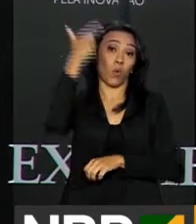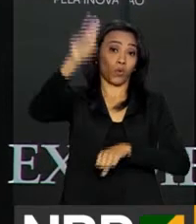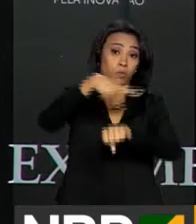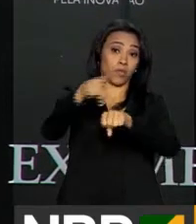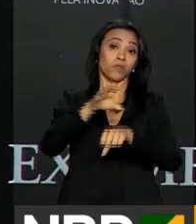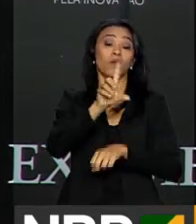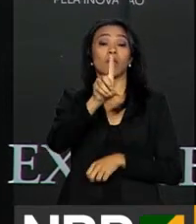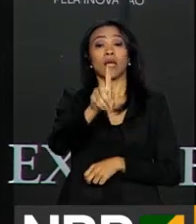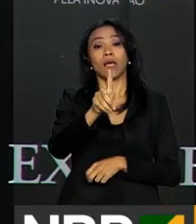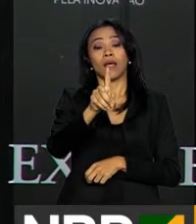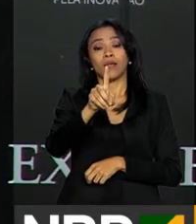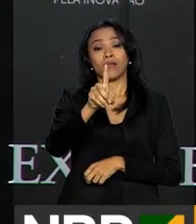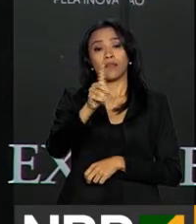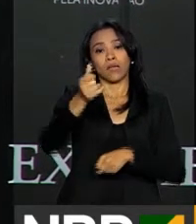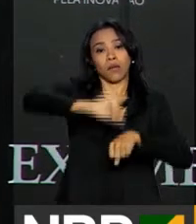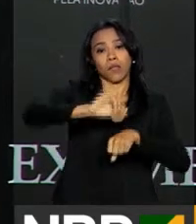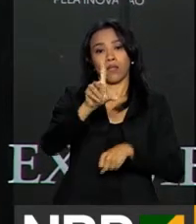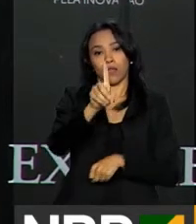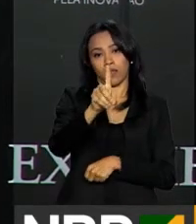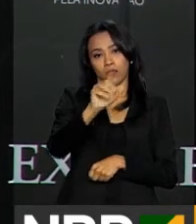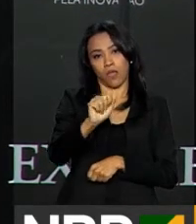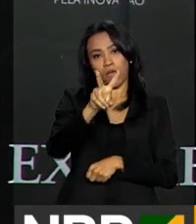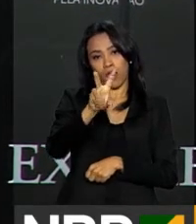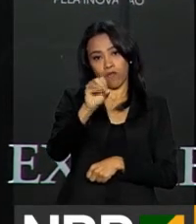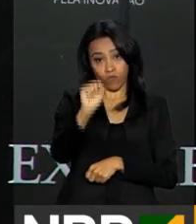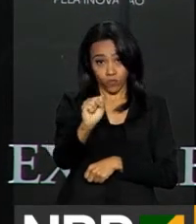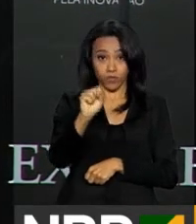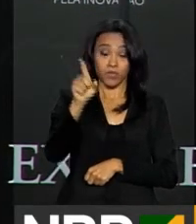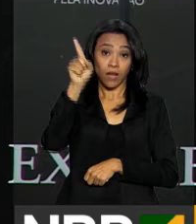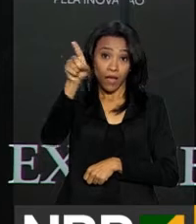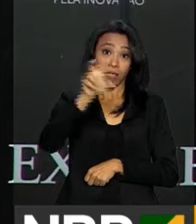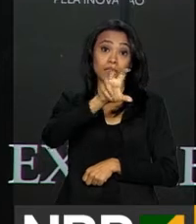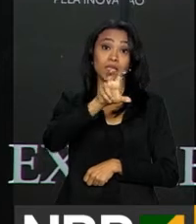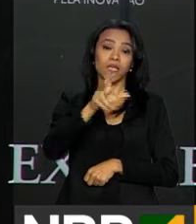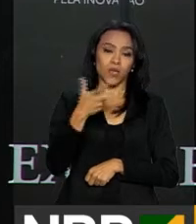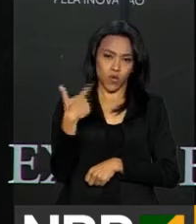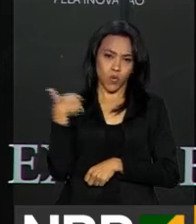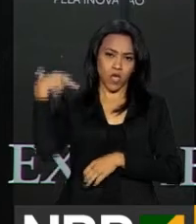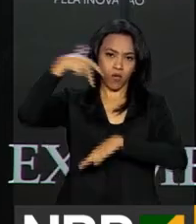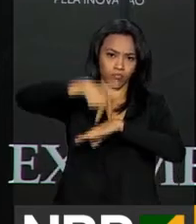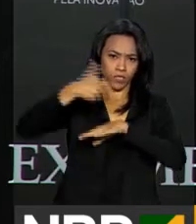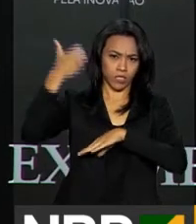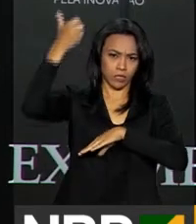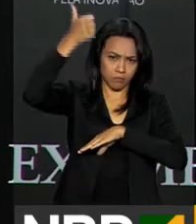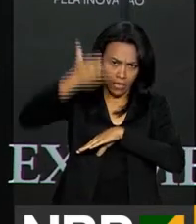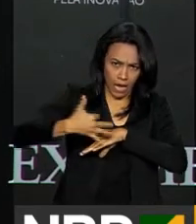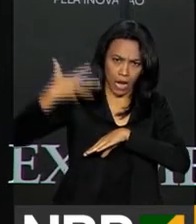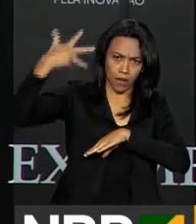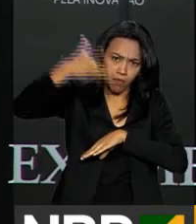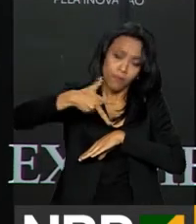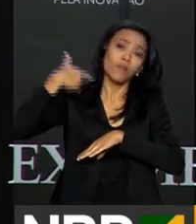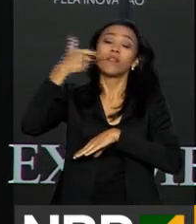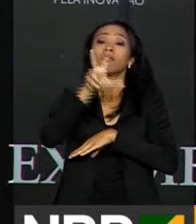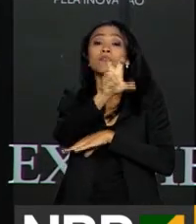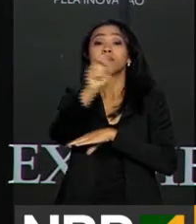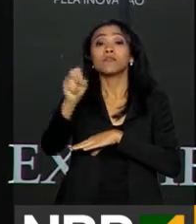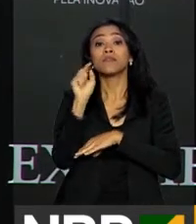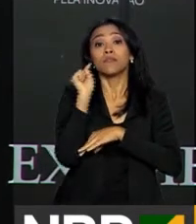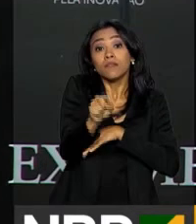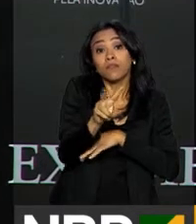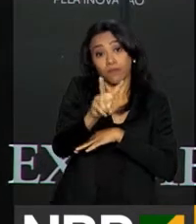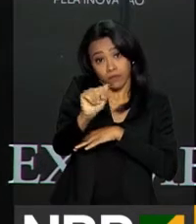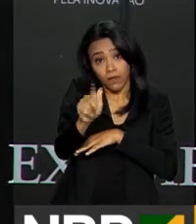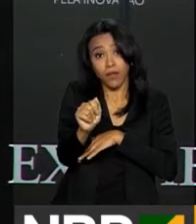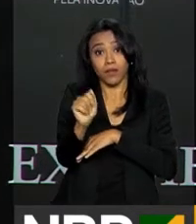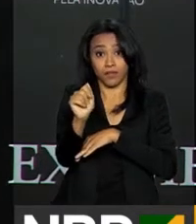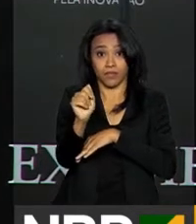tinha colocado no meu discurso essa história das 500 mil vagas, senhor professor Sumitra, em tempo integral. E